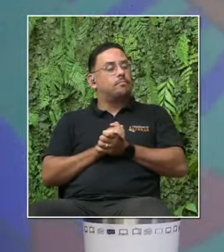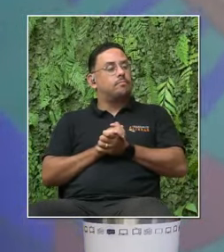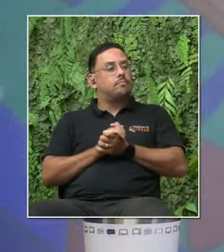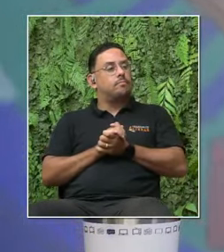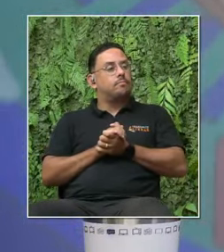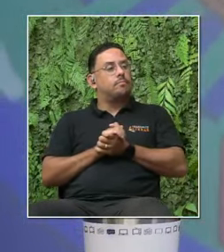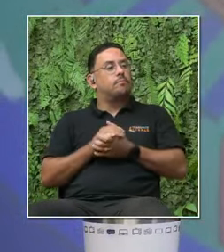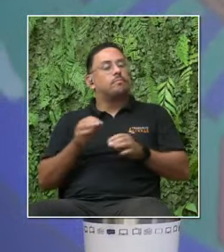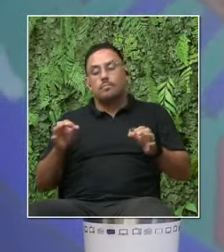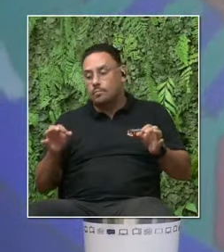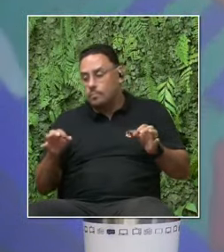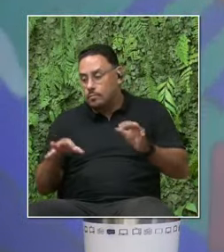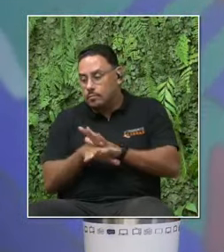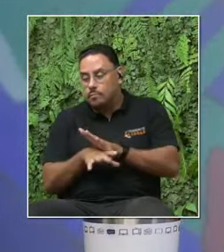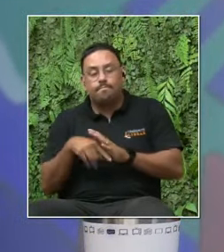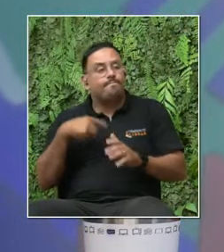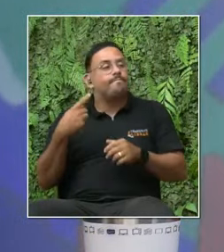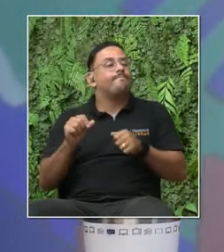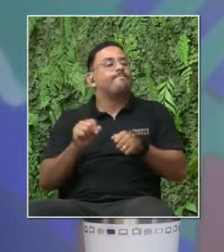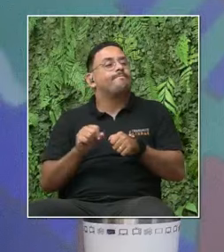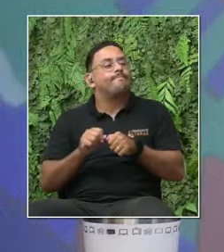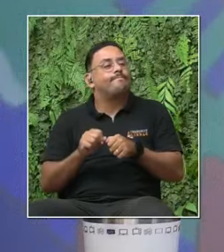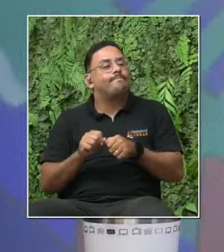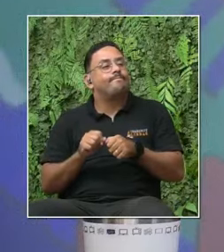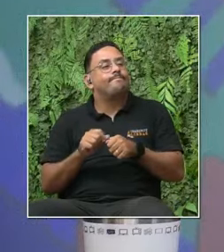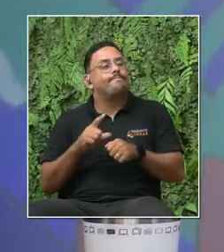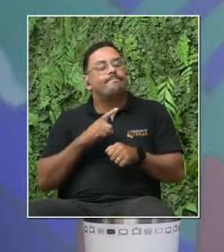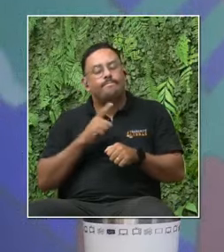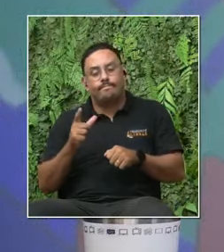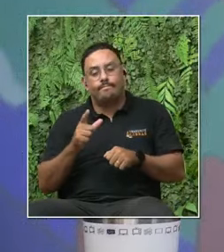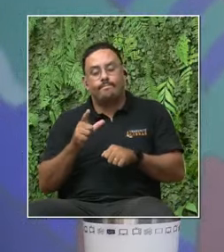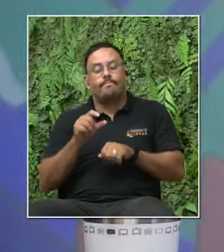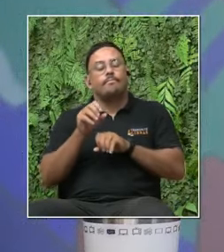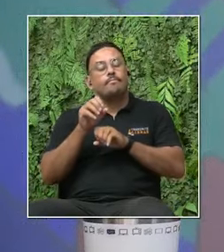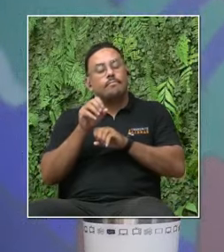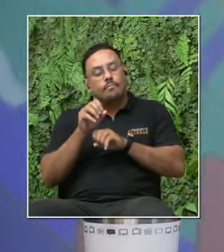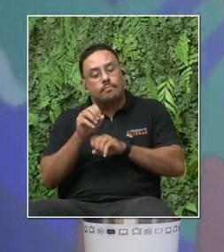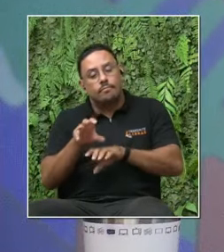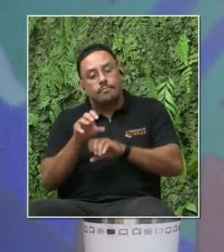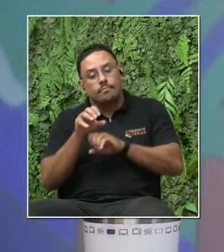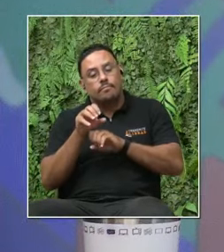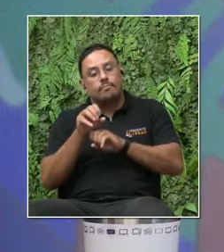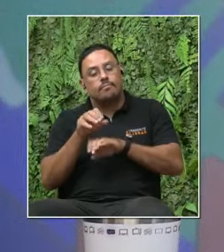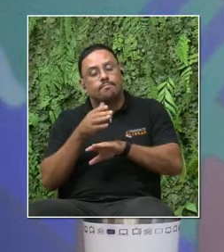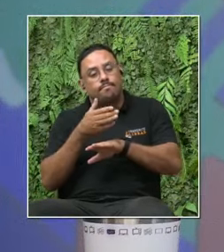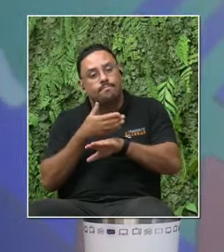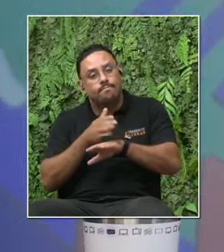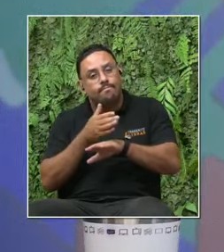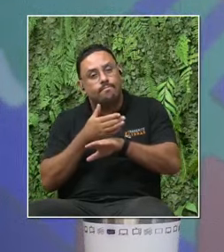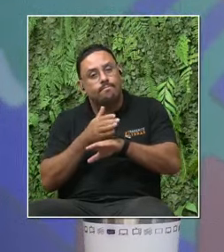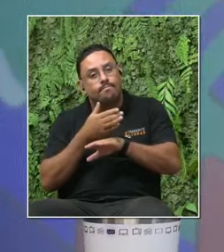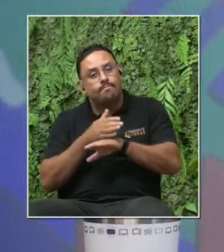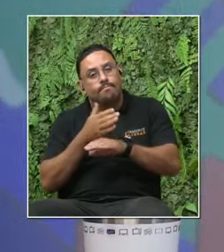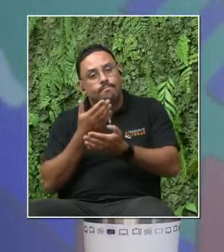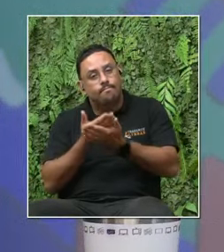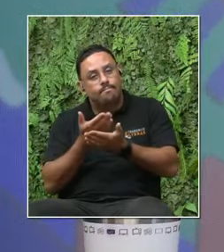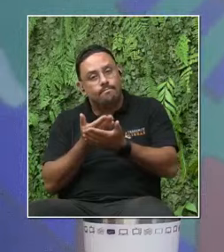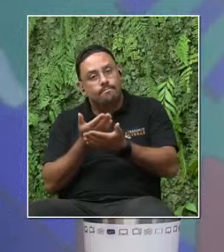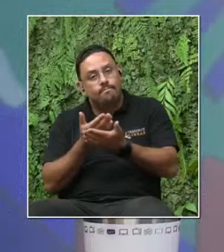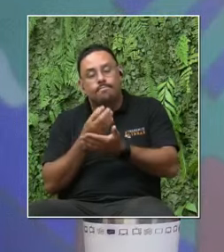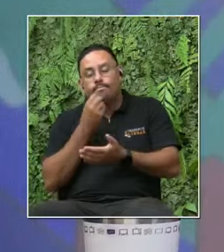comentaristas acabamos de ter uma aula de entrevista coletiva